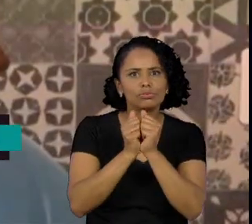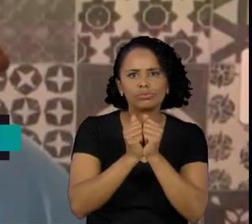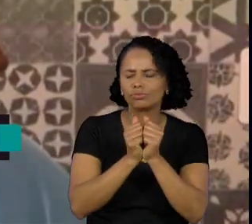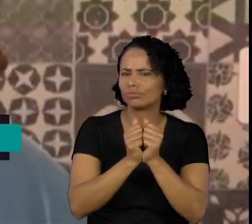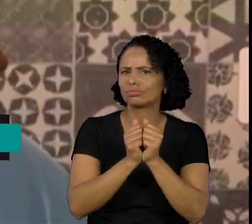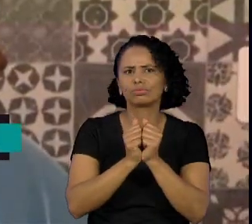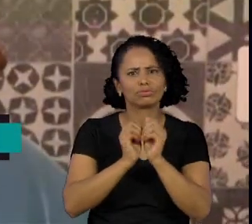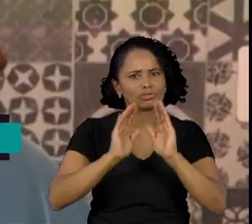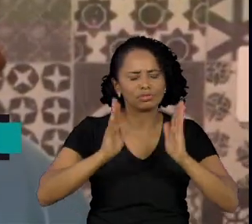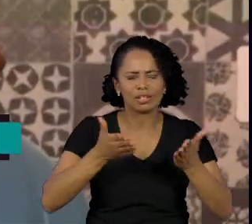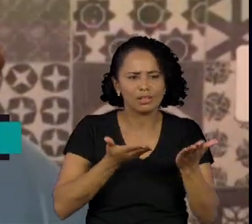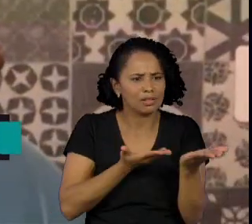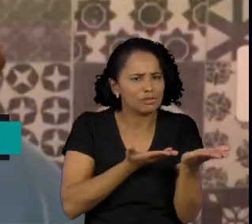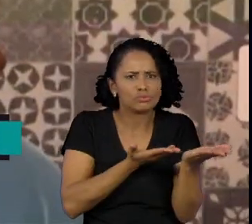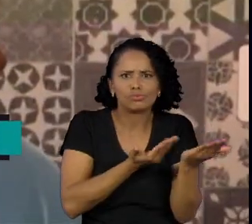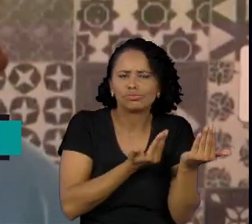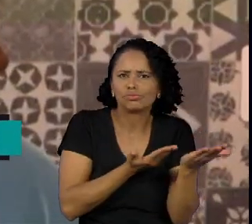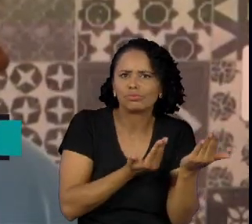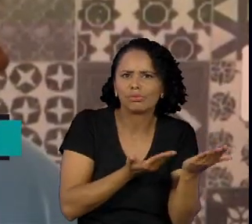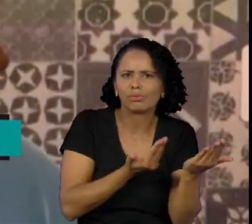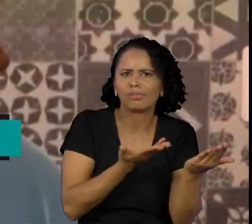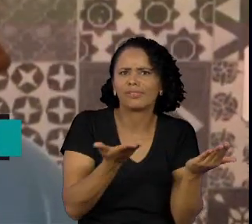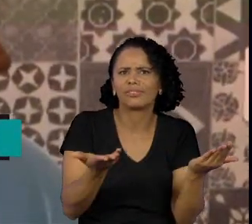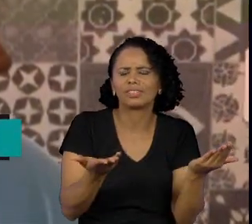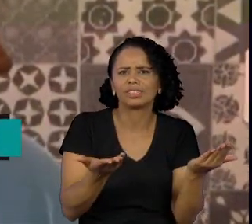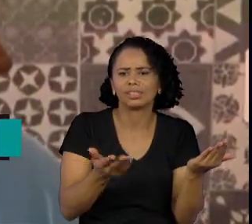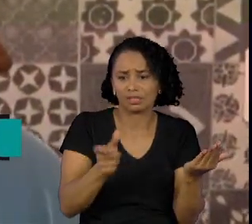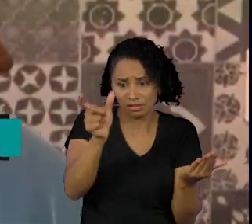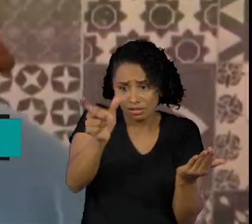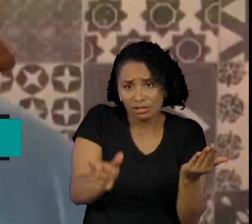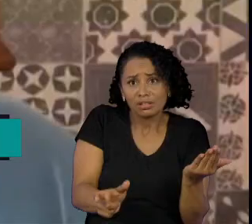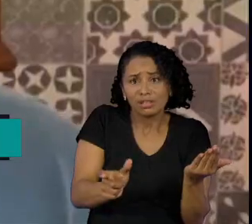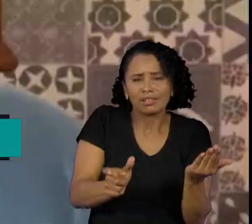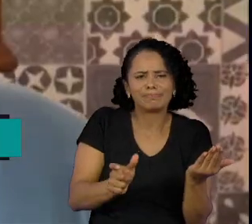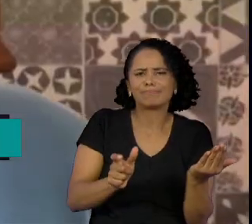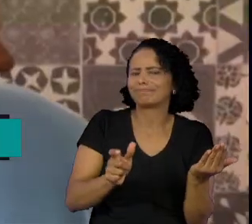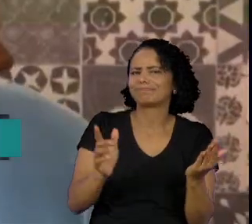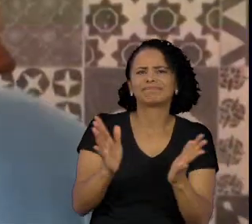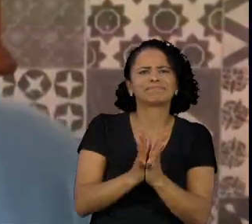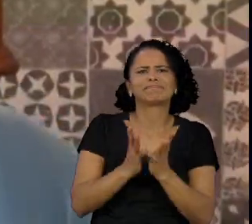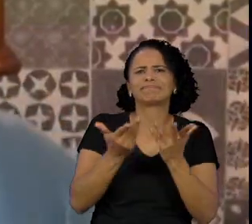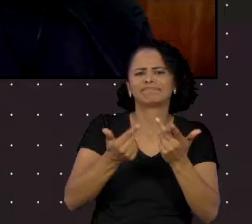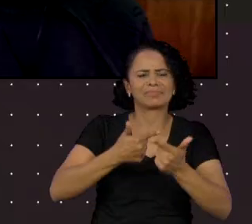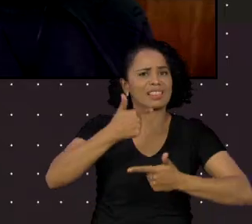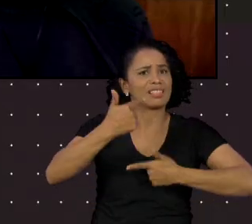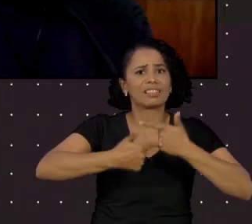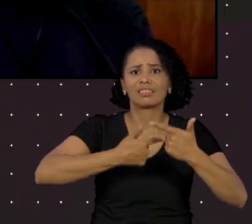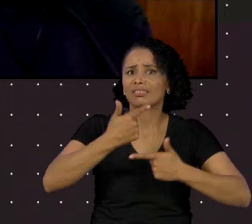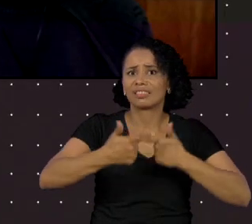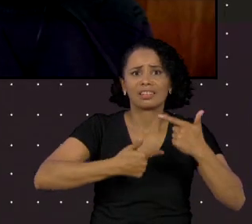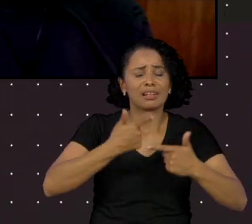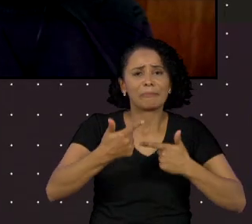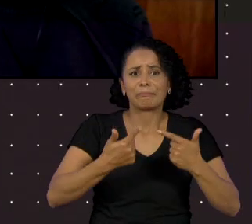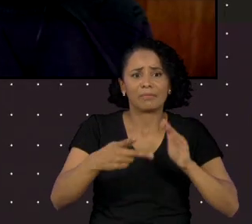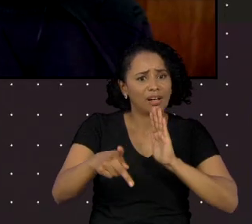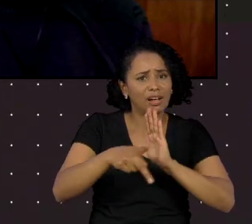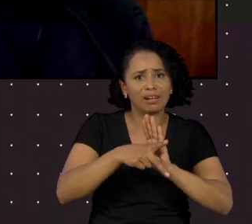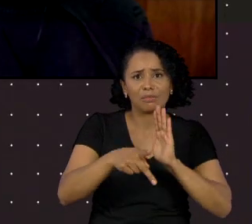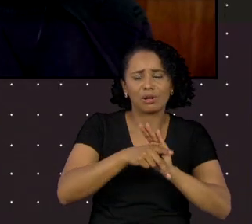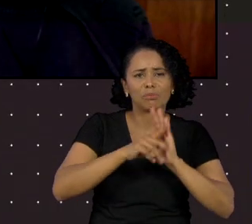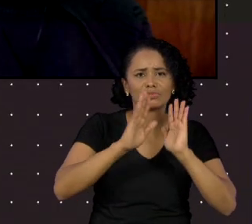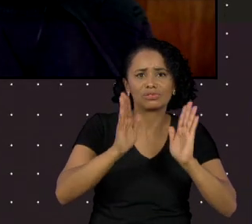jovens, uma pessoa de um trabalho de